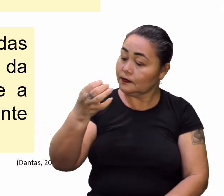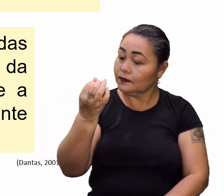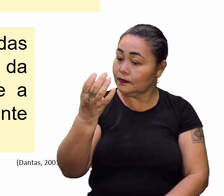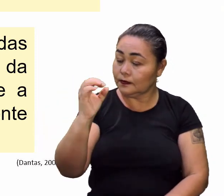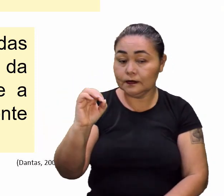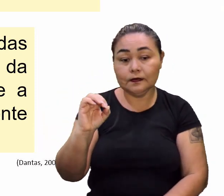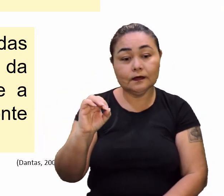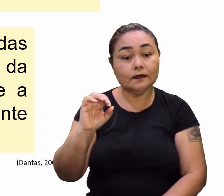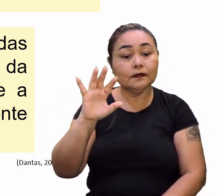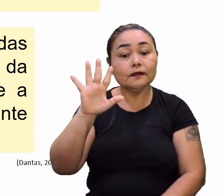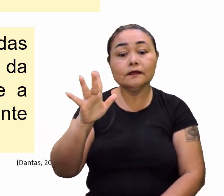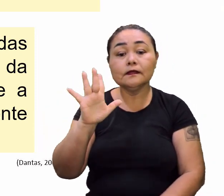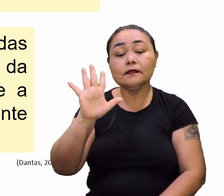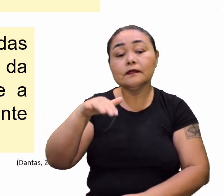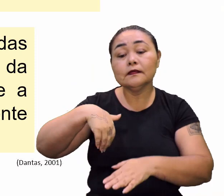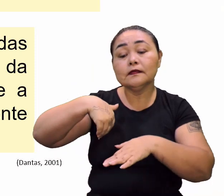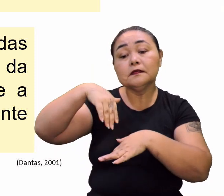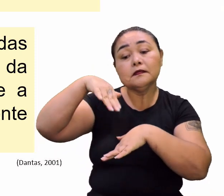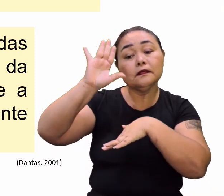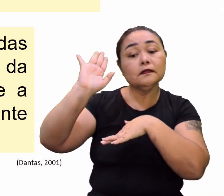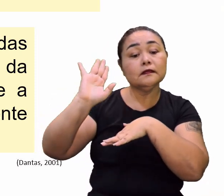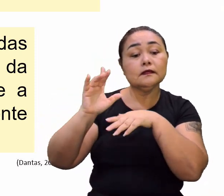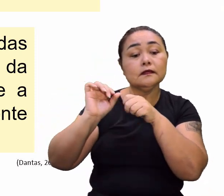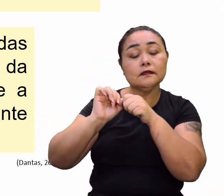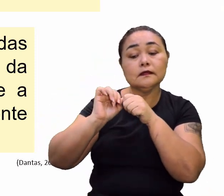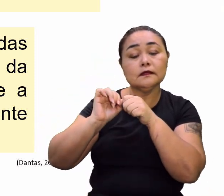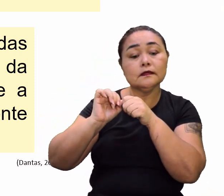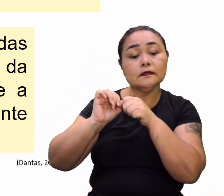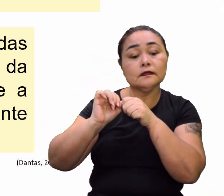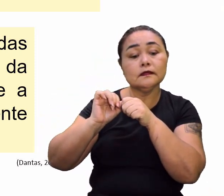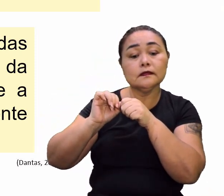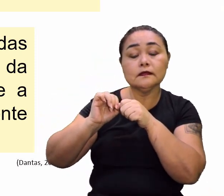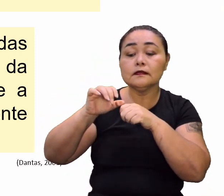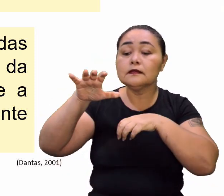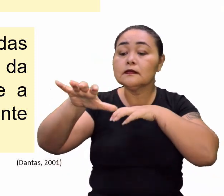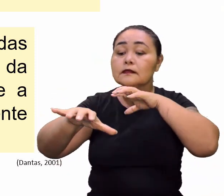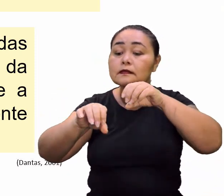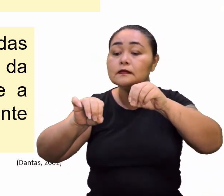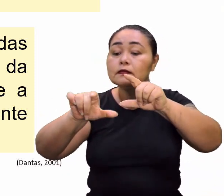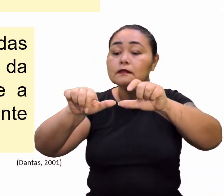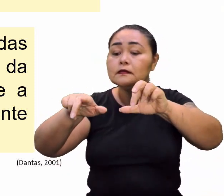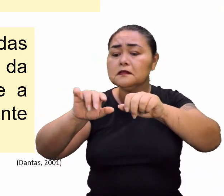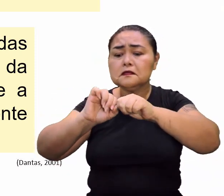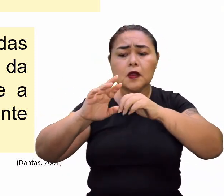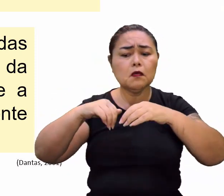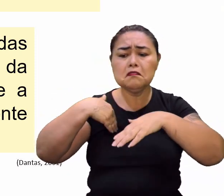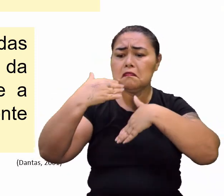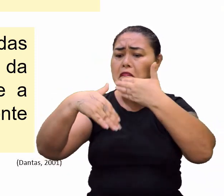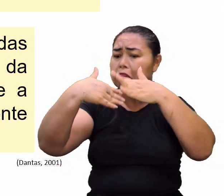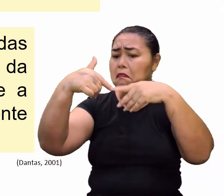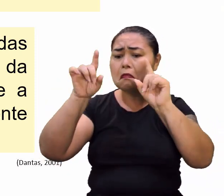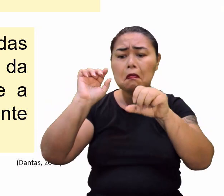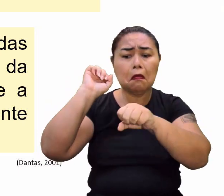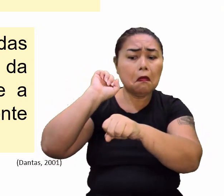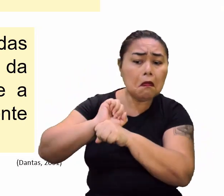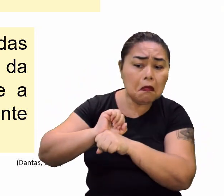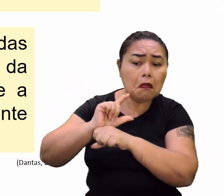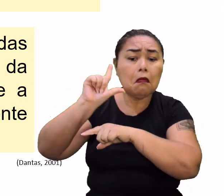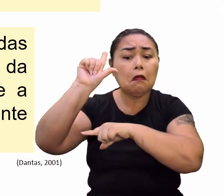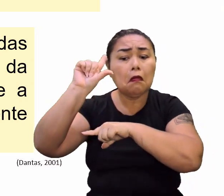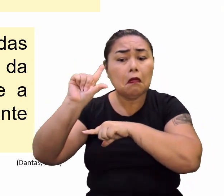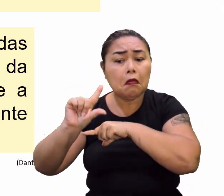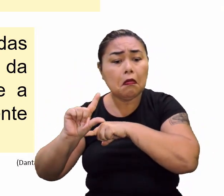1960. E por motivos maiores, essas colônias não prosperaram. Pela baixa o